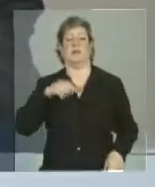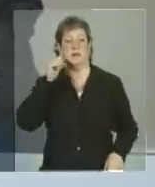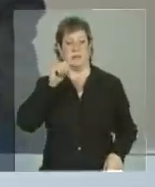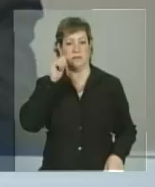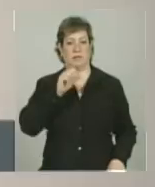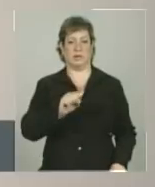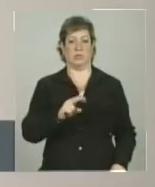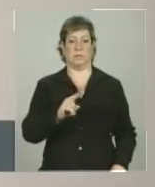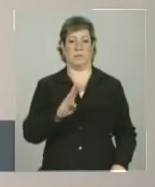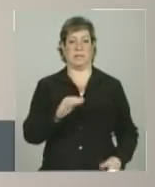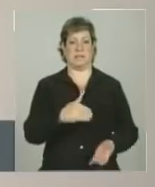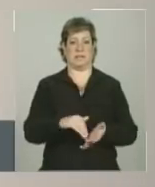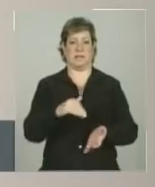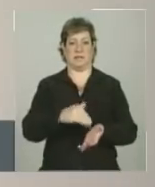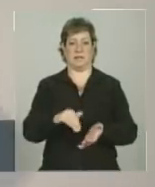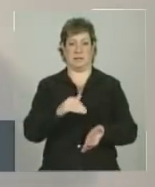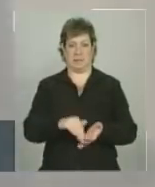subsecretária